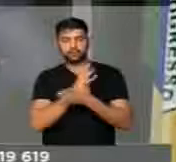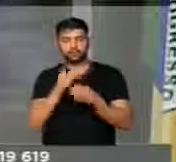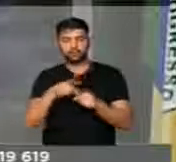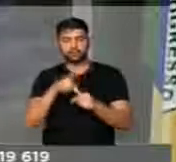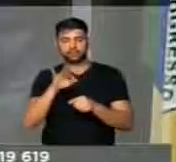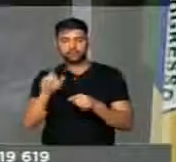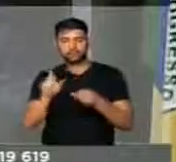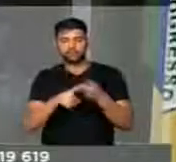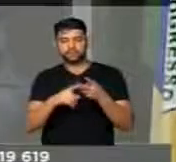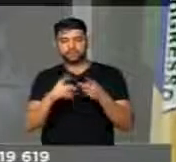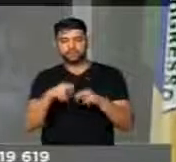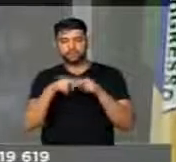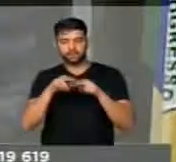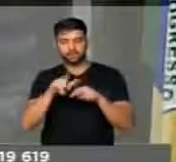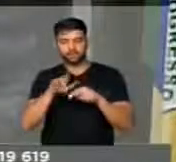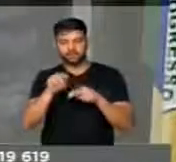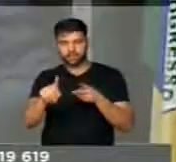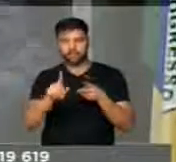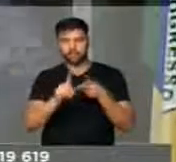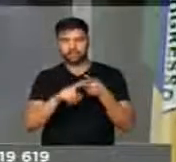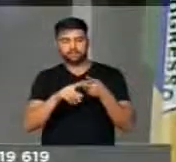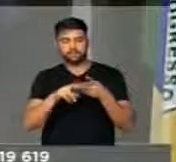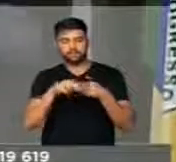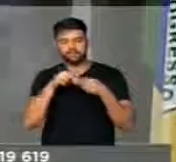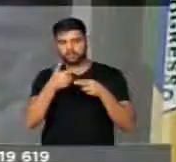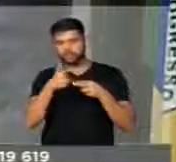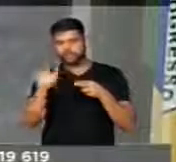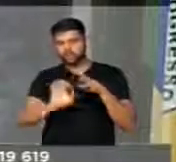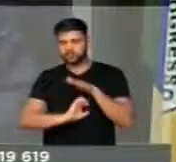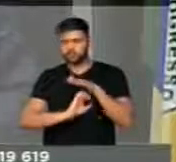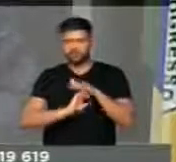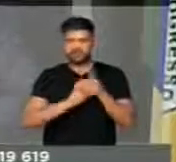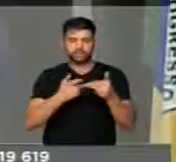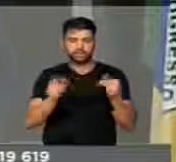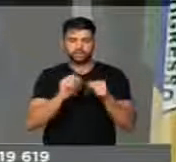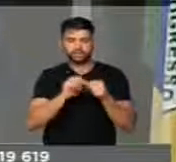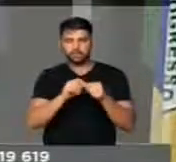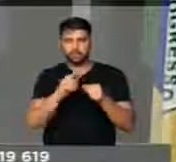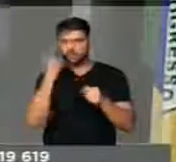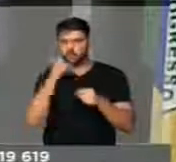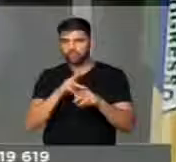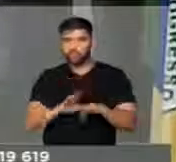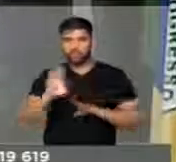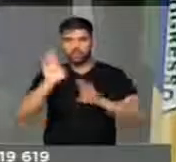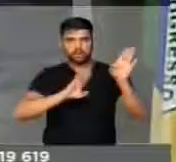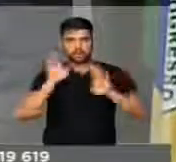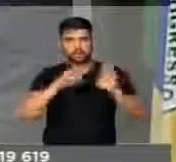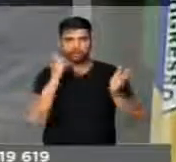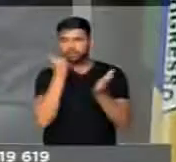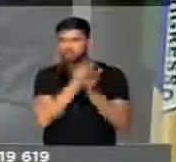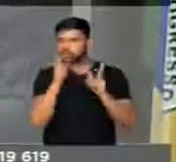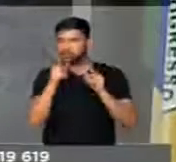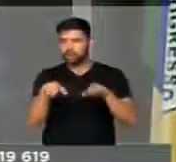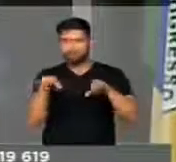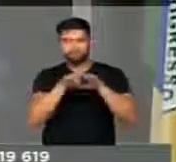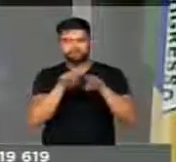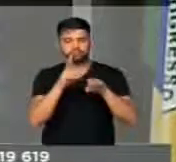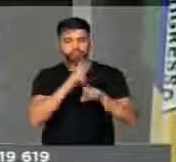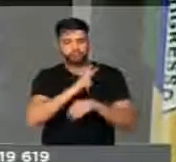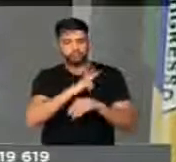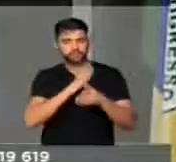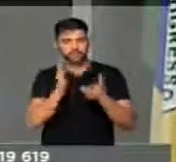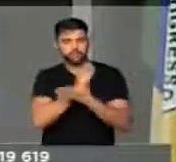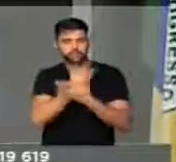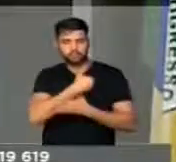da Petrobras, é o caso da Eletrobras, é o caso de tantas outras empresas que concorrem com empresas privadas e,